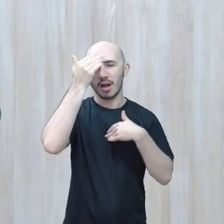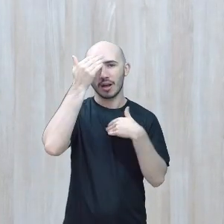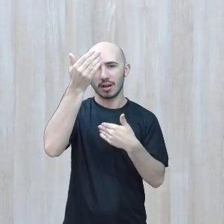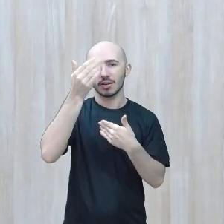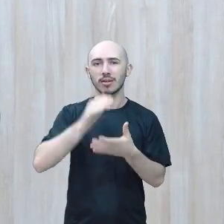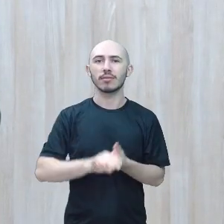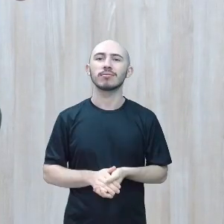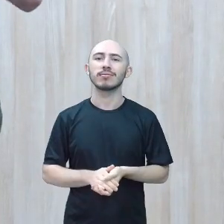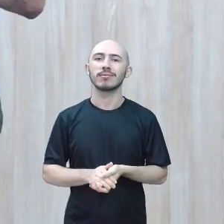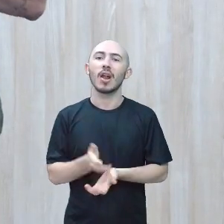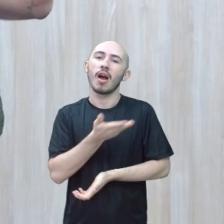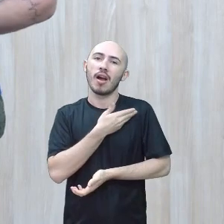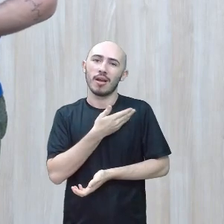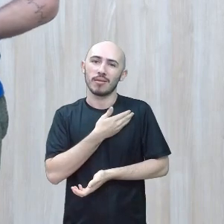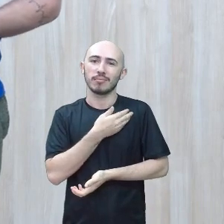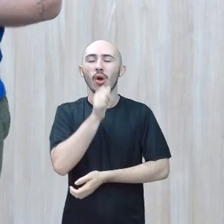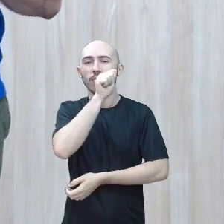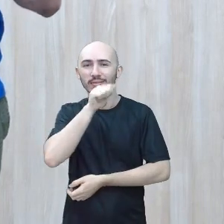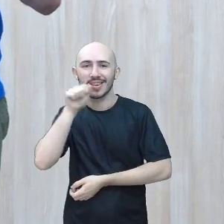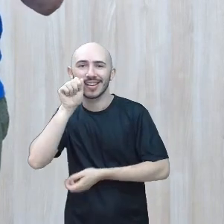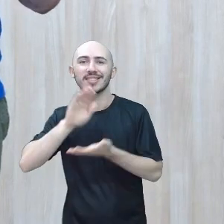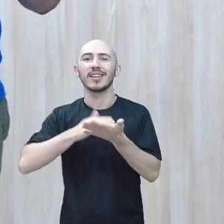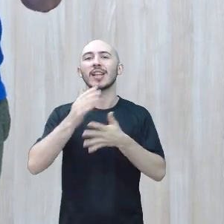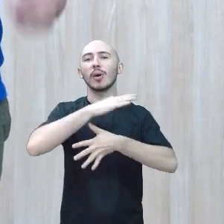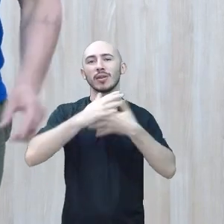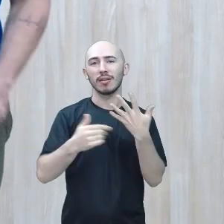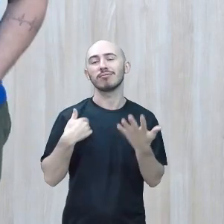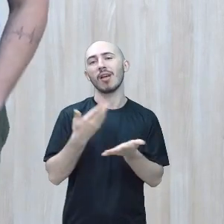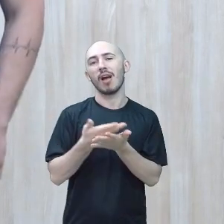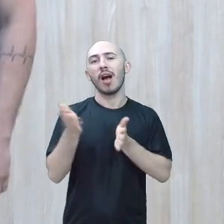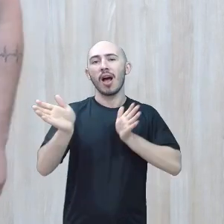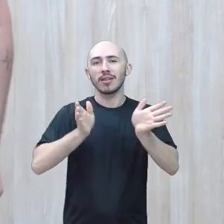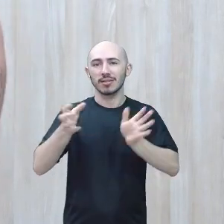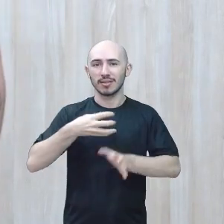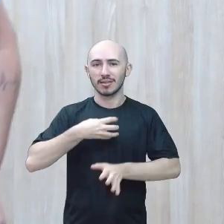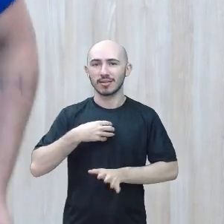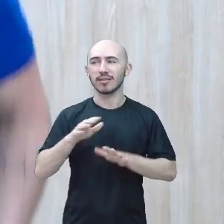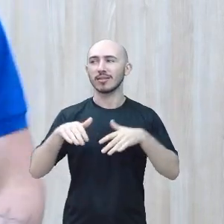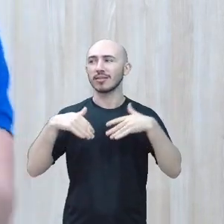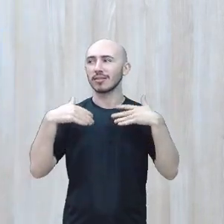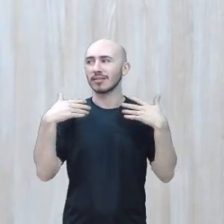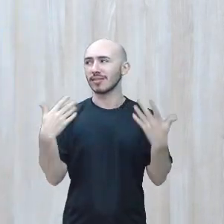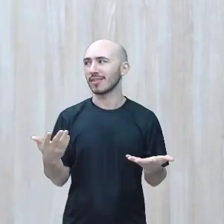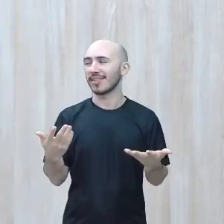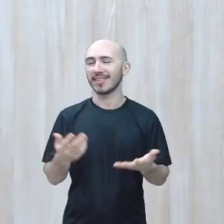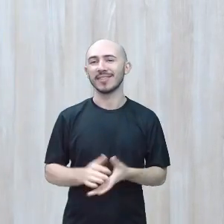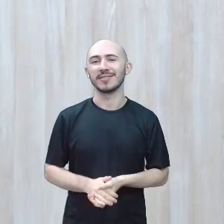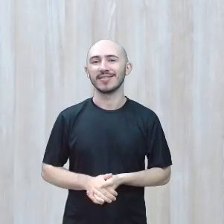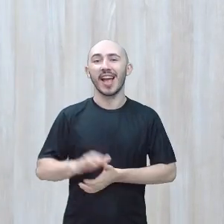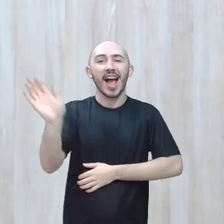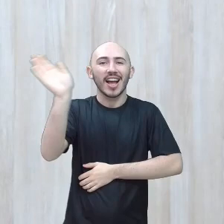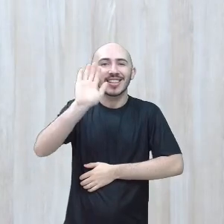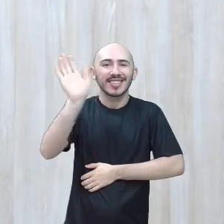ao nosso amigo Anderson, intérprete, que deixou a aula mais acessível. Então,